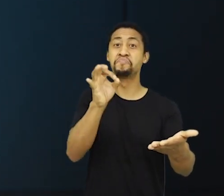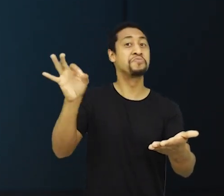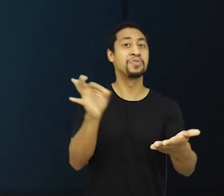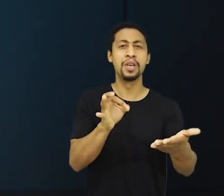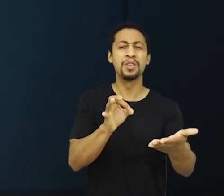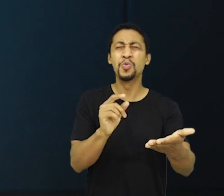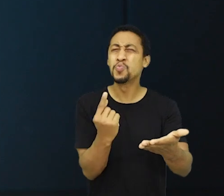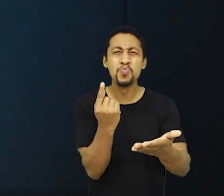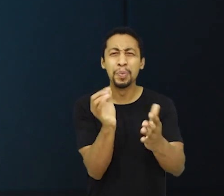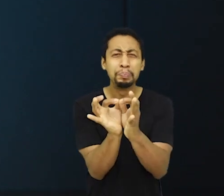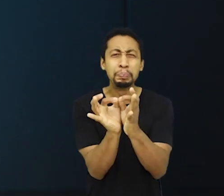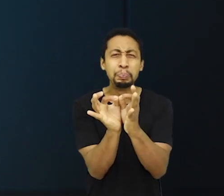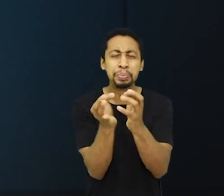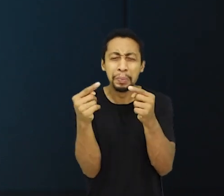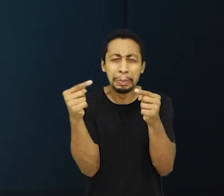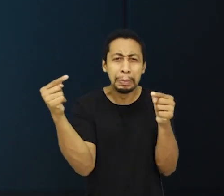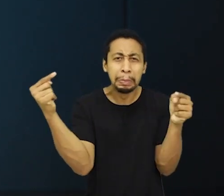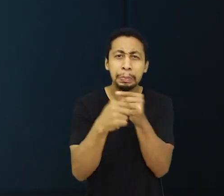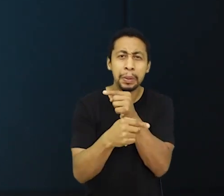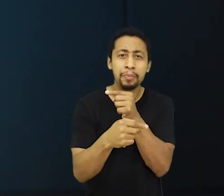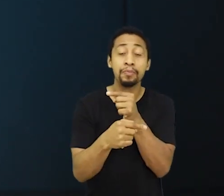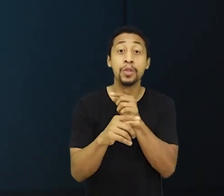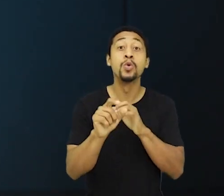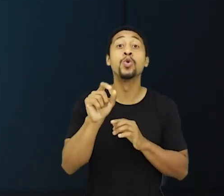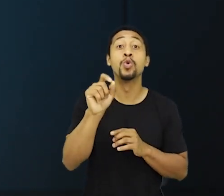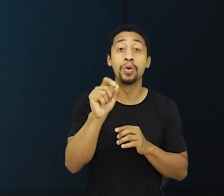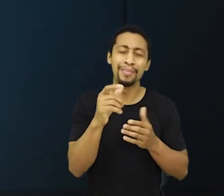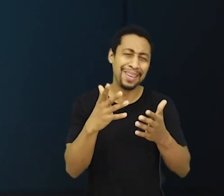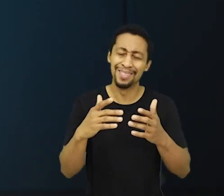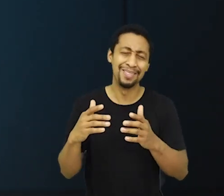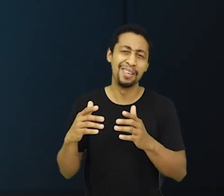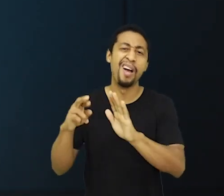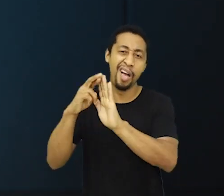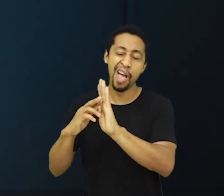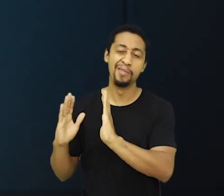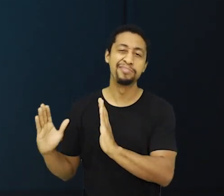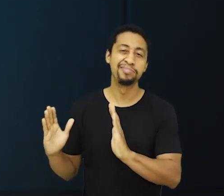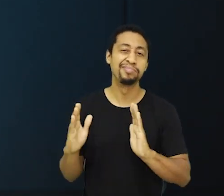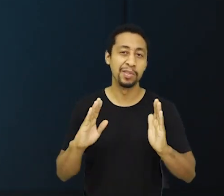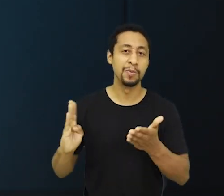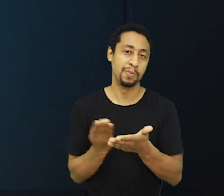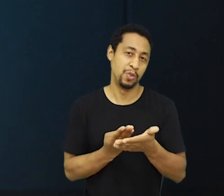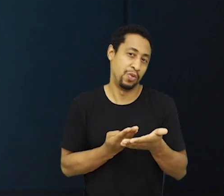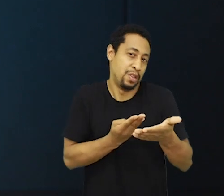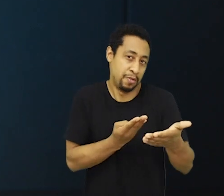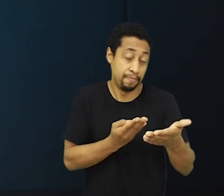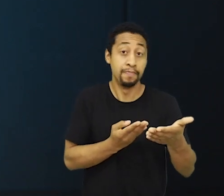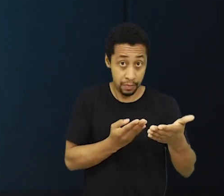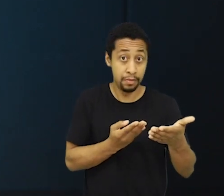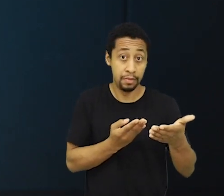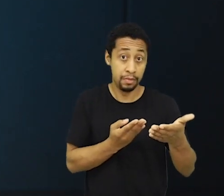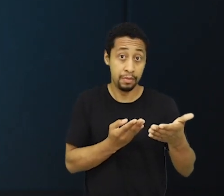apenas uma divergência em questão de rito processual que não